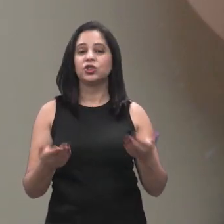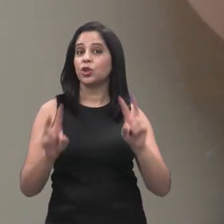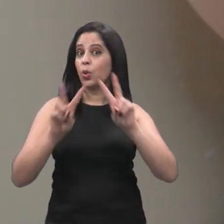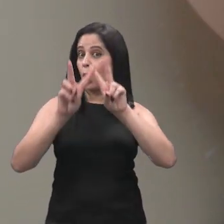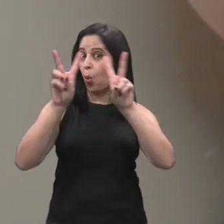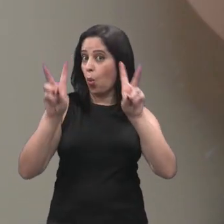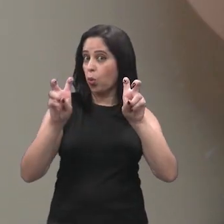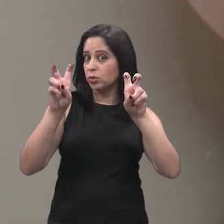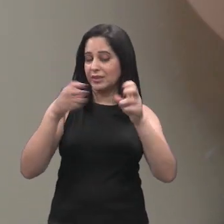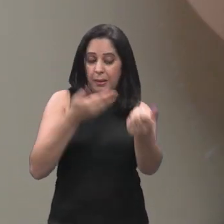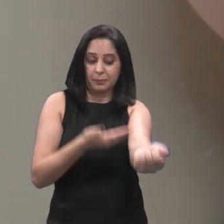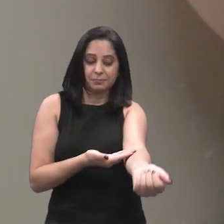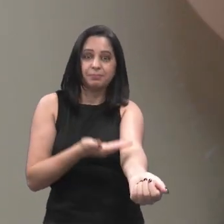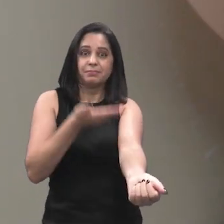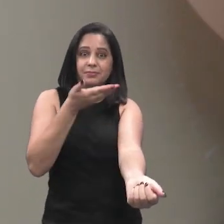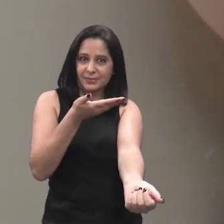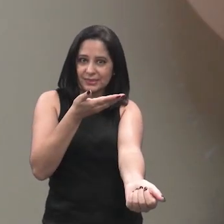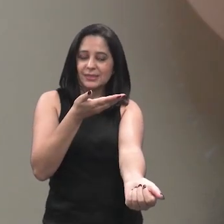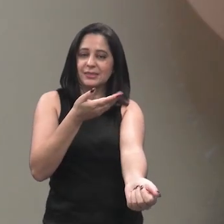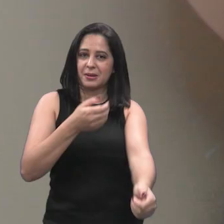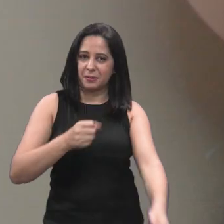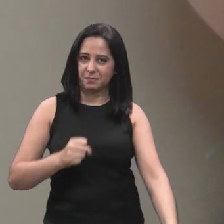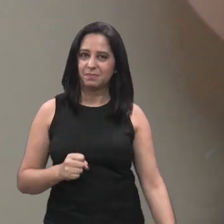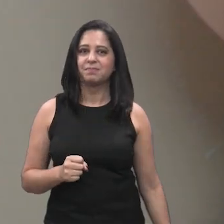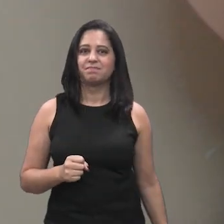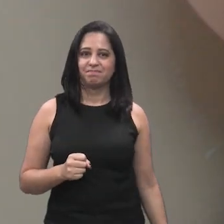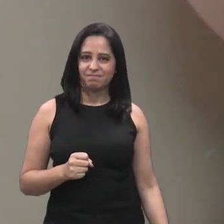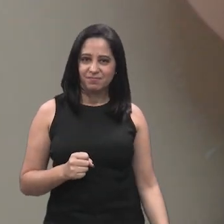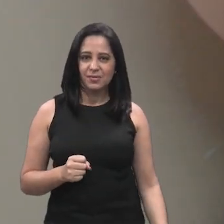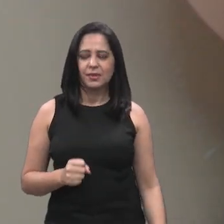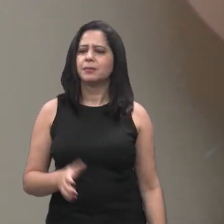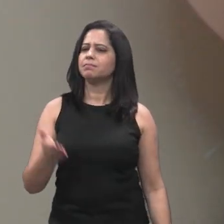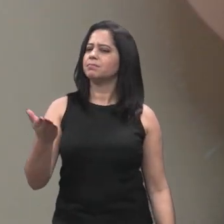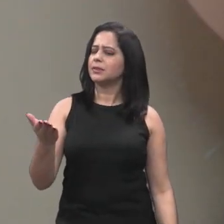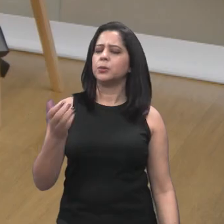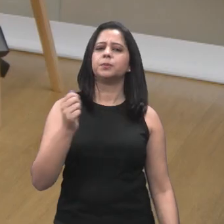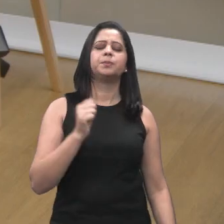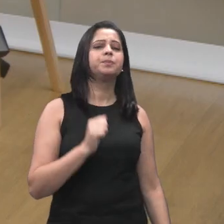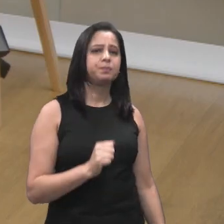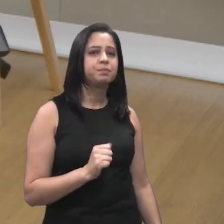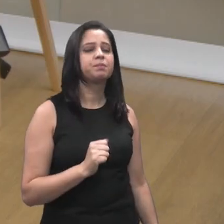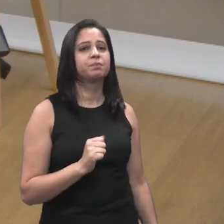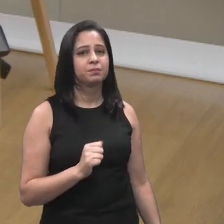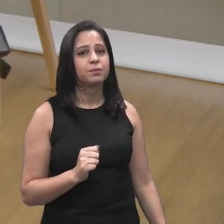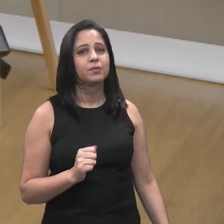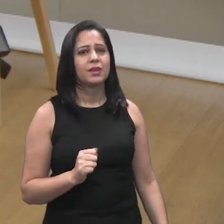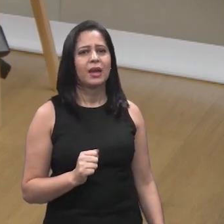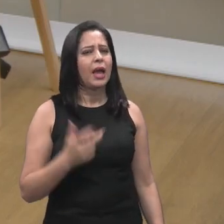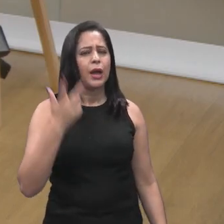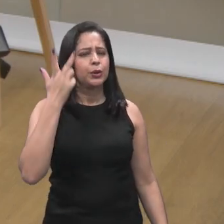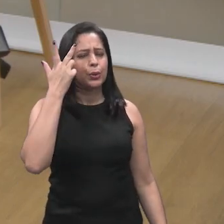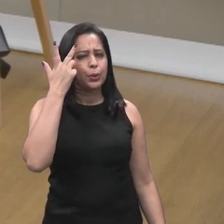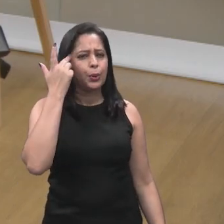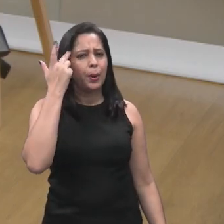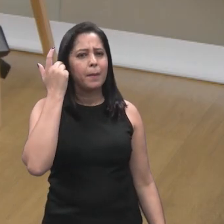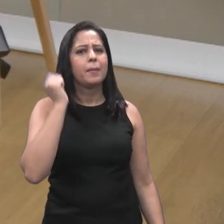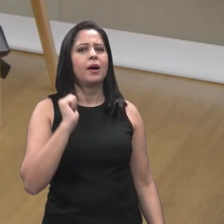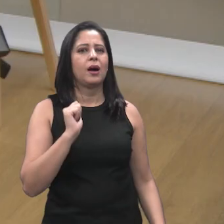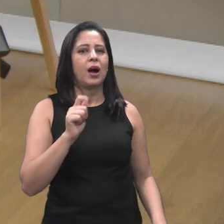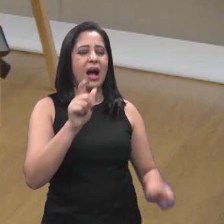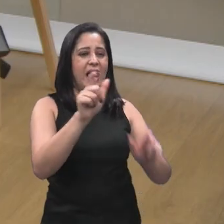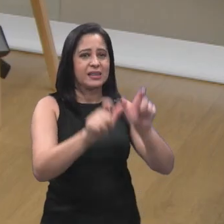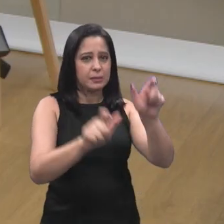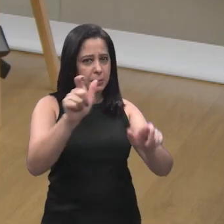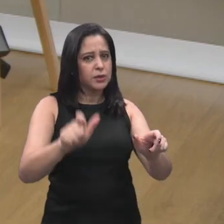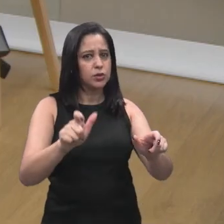estamos falando sobre hipertensão arterial. Doutora, é muito comum as pessoas terem